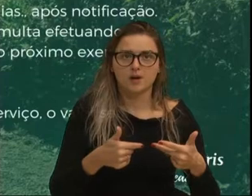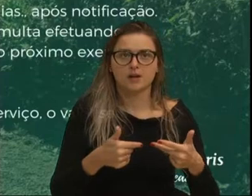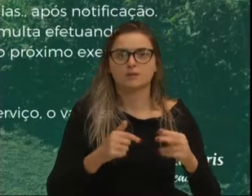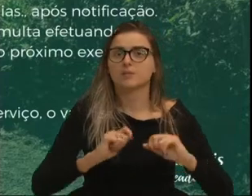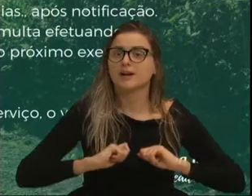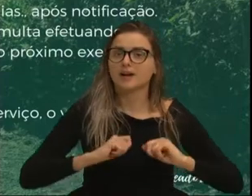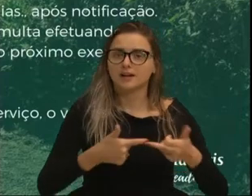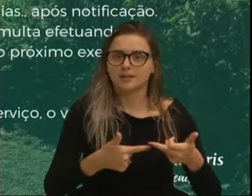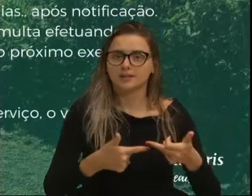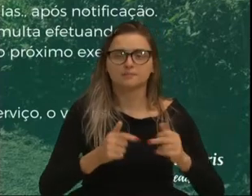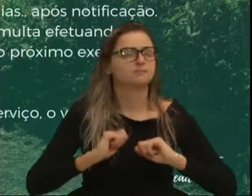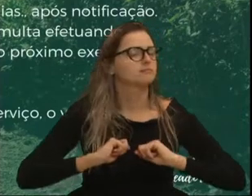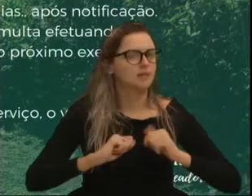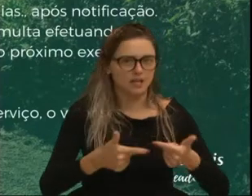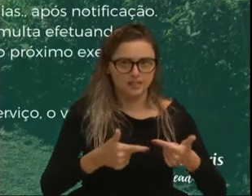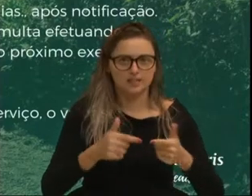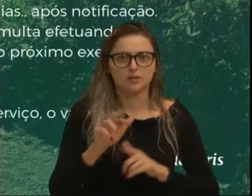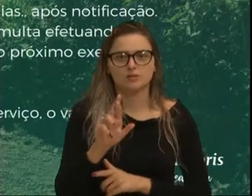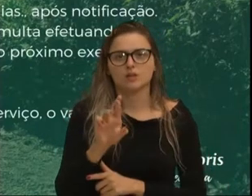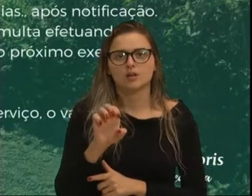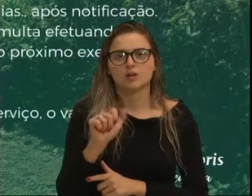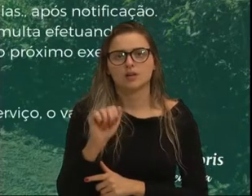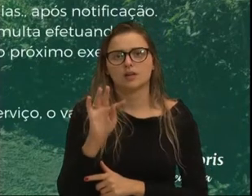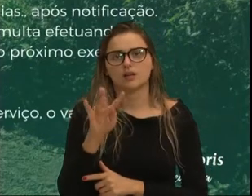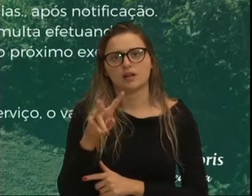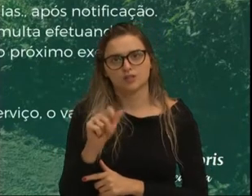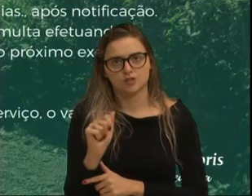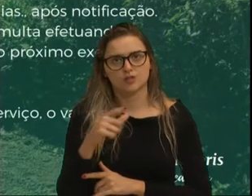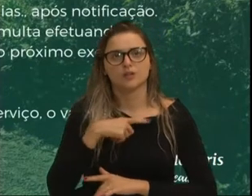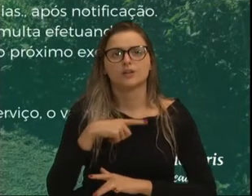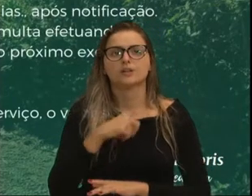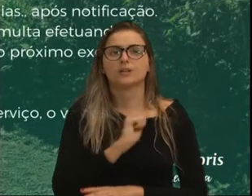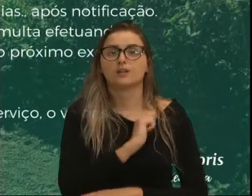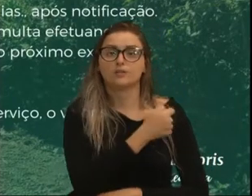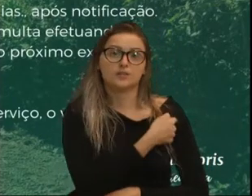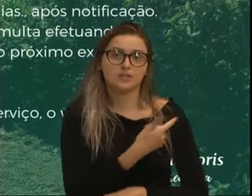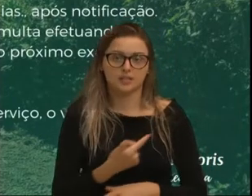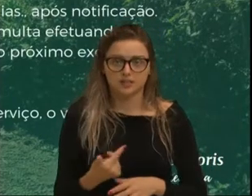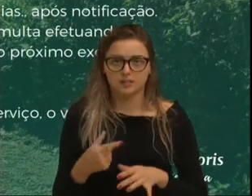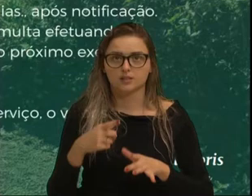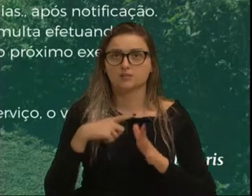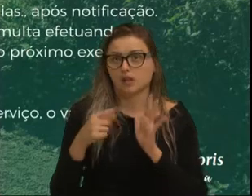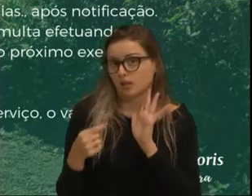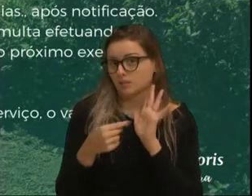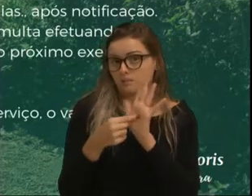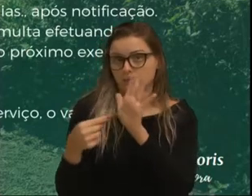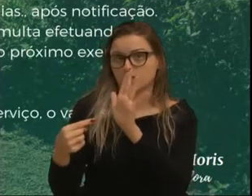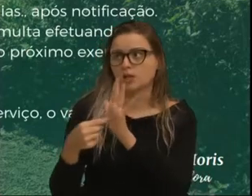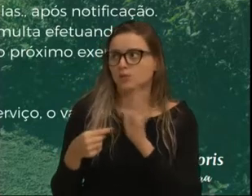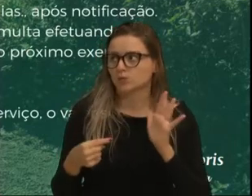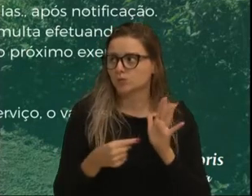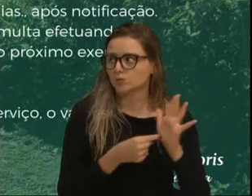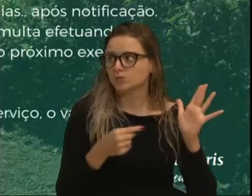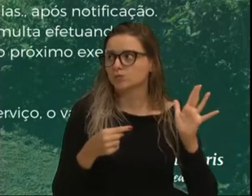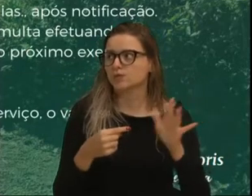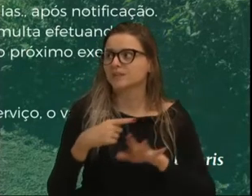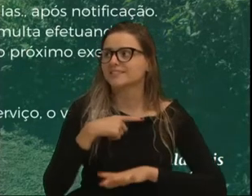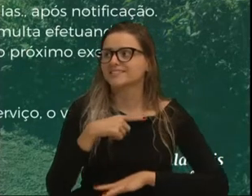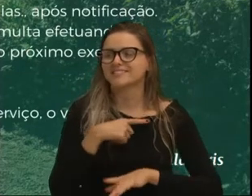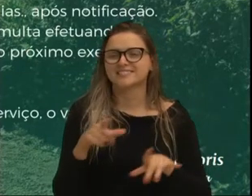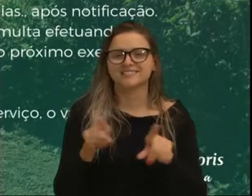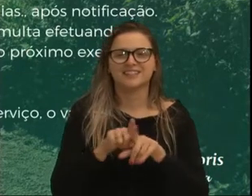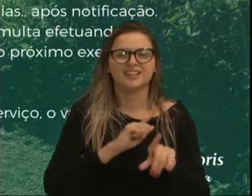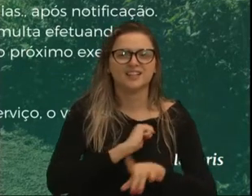reativa. Existe a fiscalização, porque denúncias ocorrem. Né? Existe a